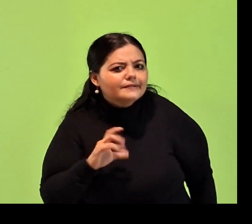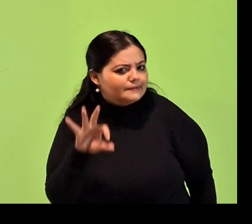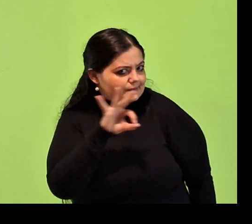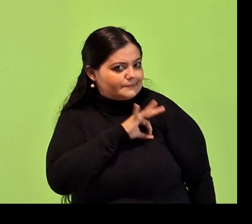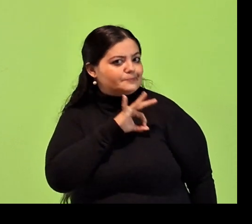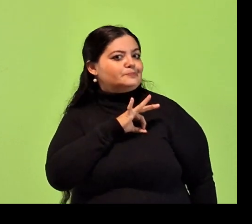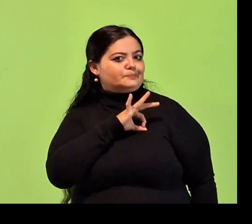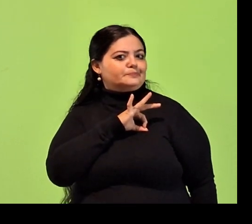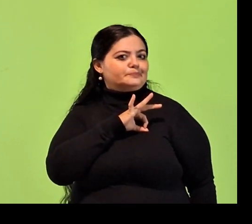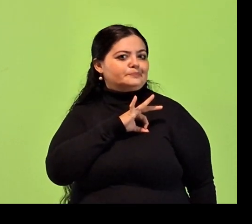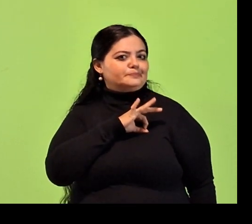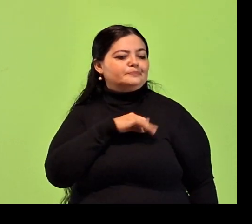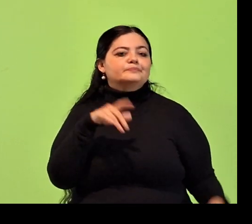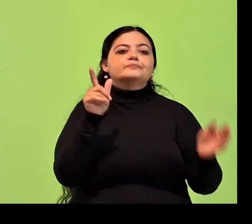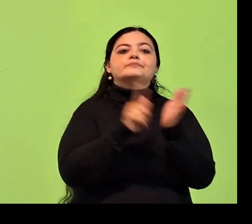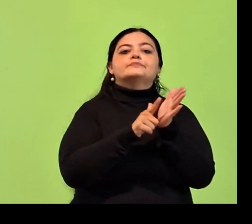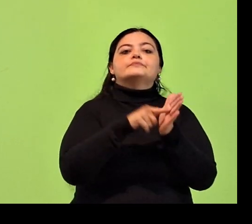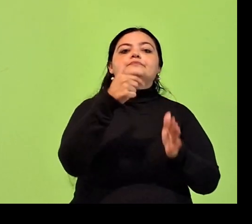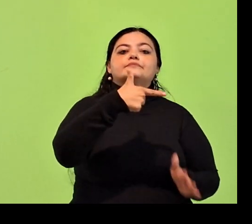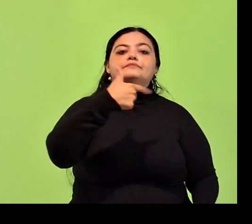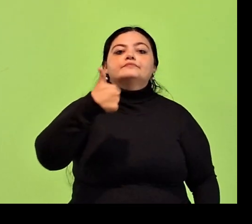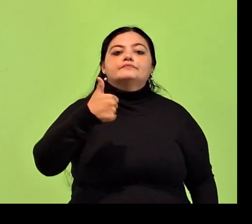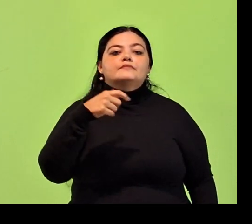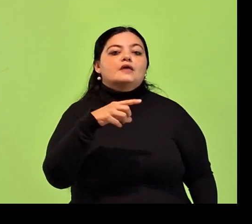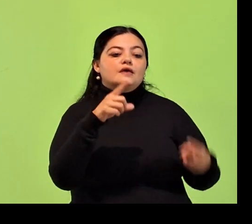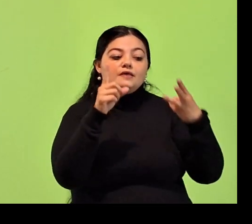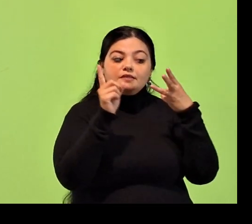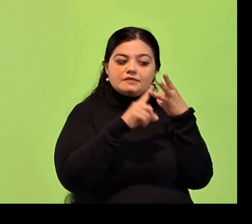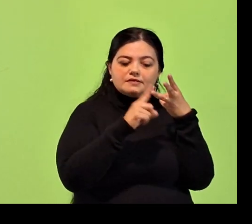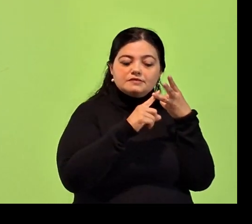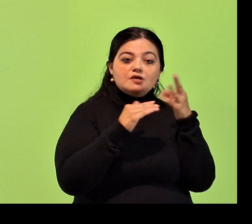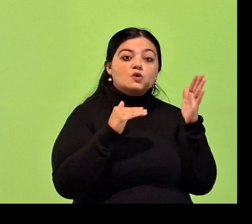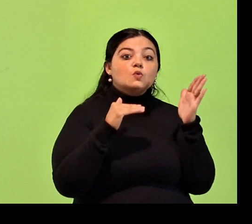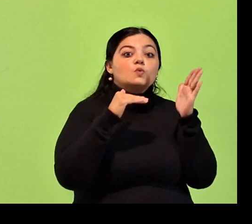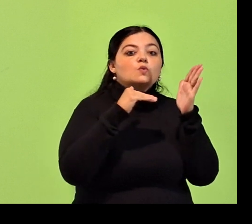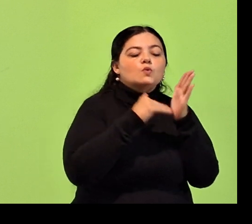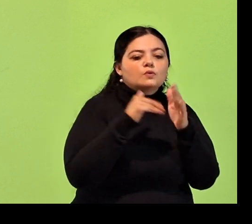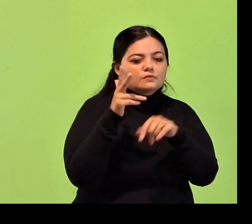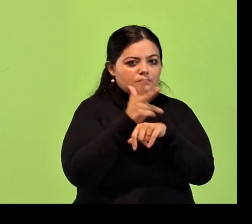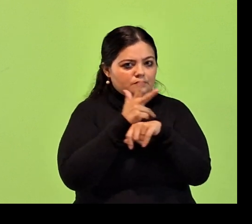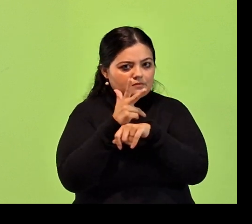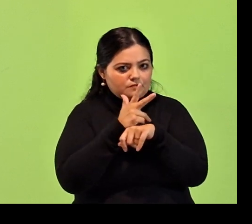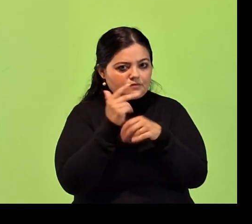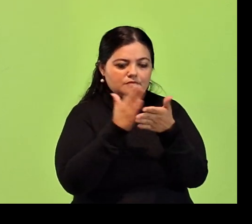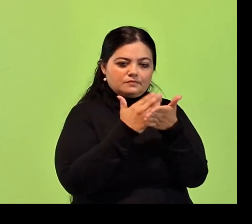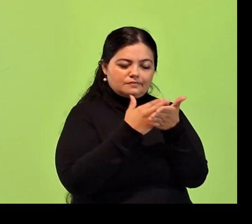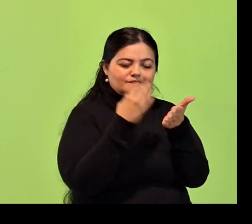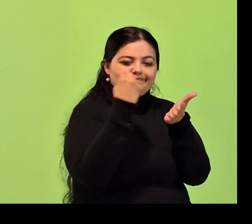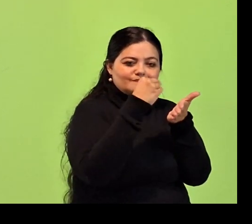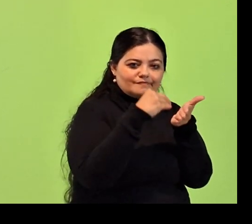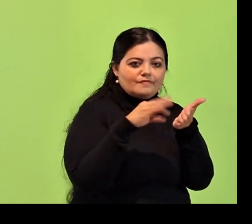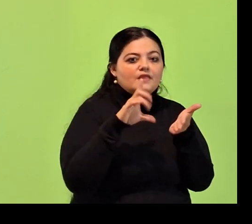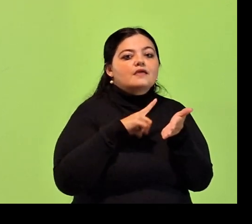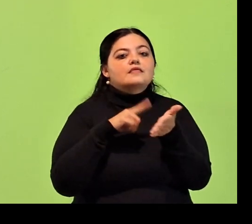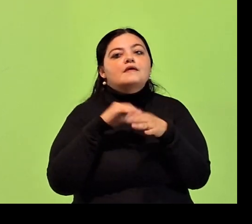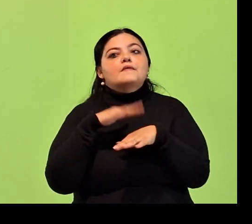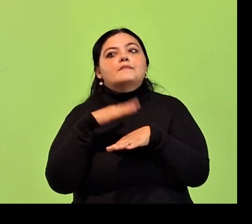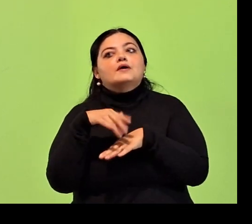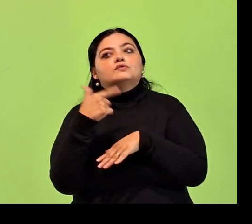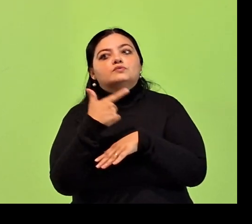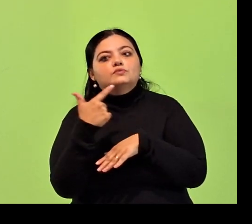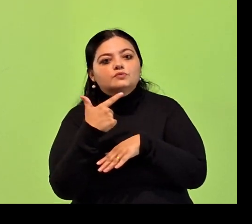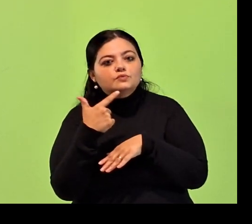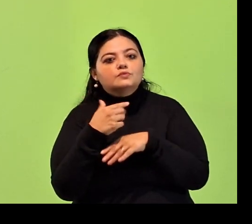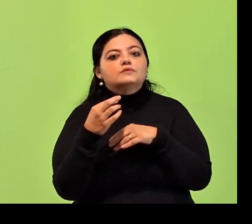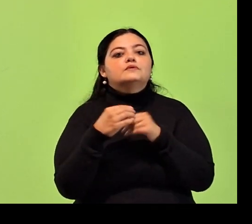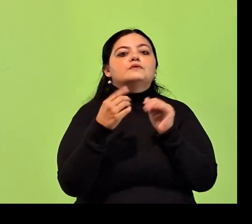página 21 eu trago o terceiro e último registro de performance que eu coloquei nessa apostila. A gente tem mais 2 performances e